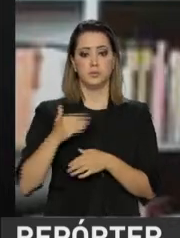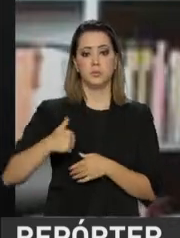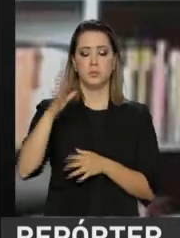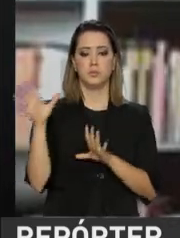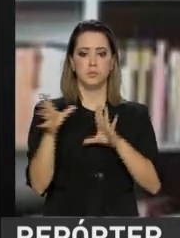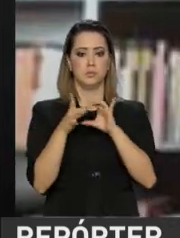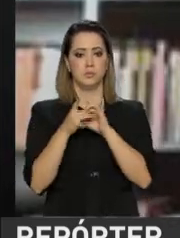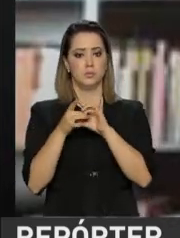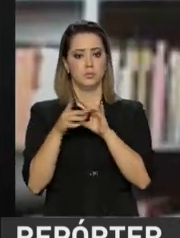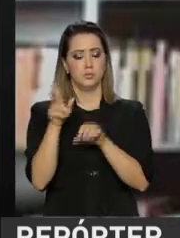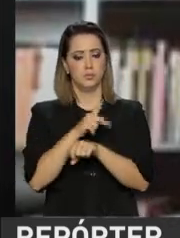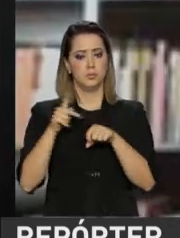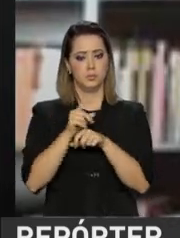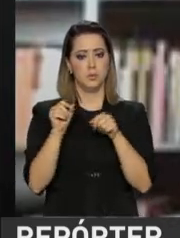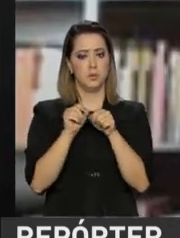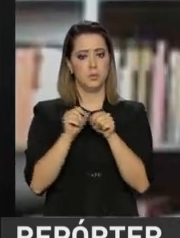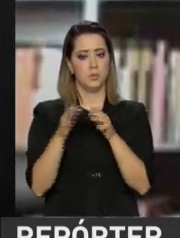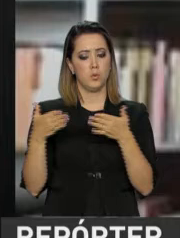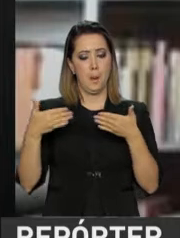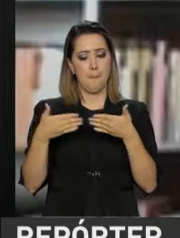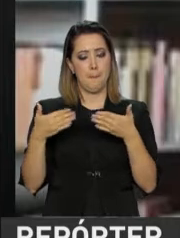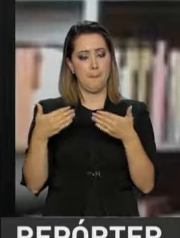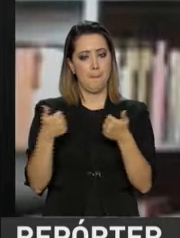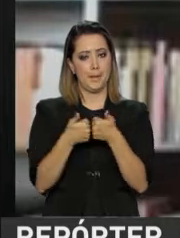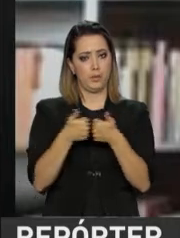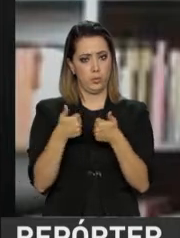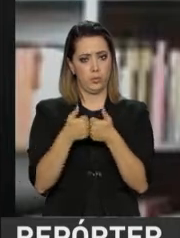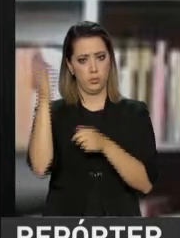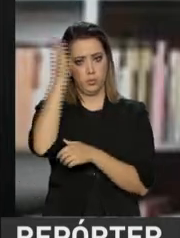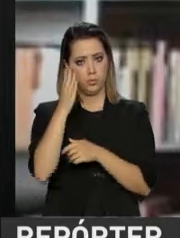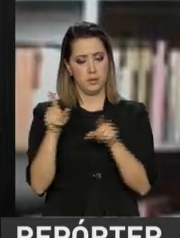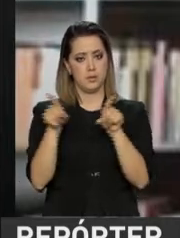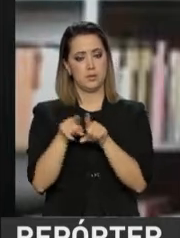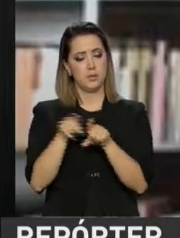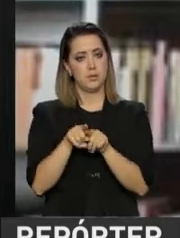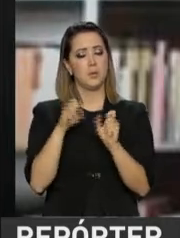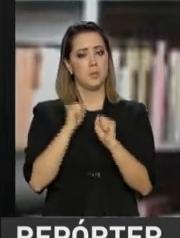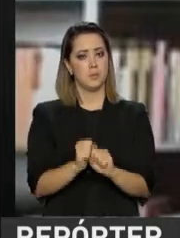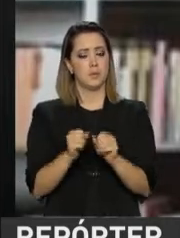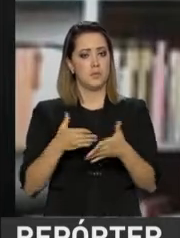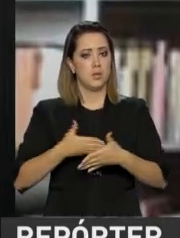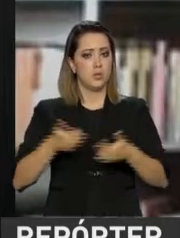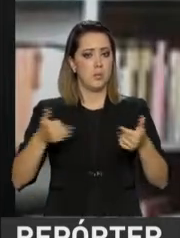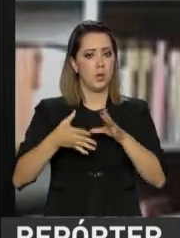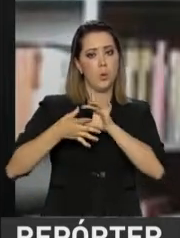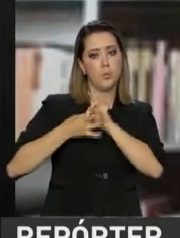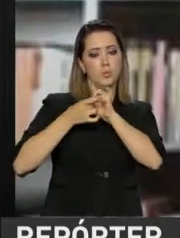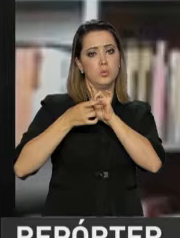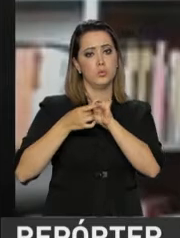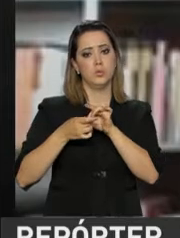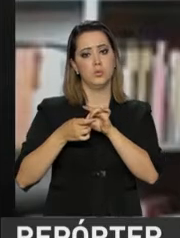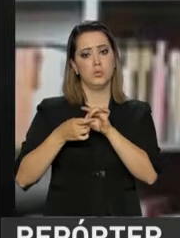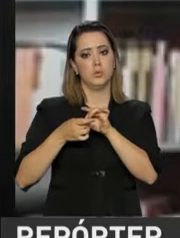integração com os países que fazem fronteiras com o brasil e também sobre a possibilidade de uma maior integração com a